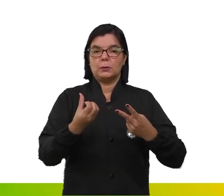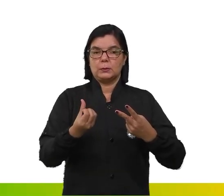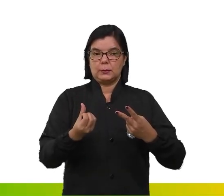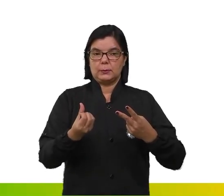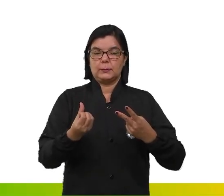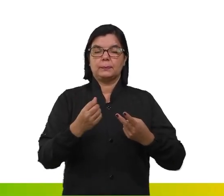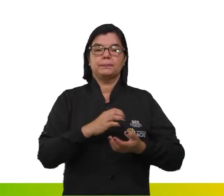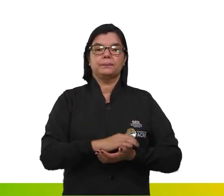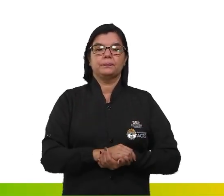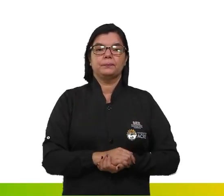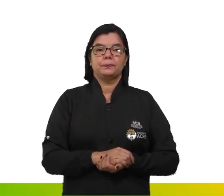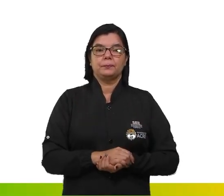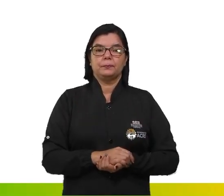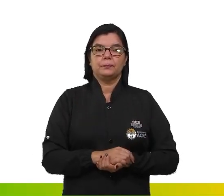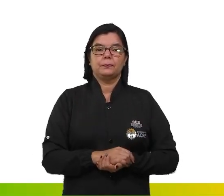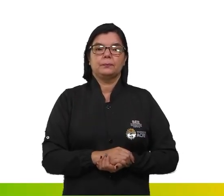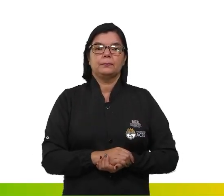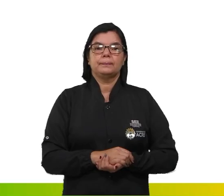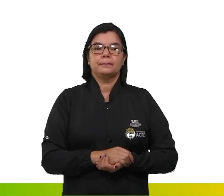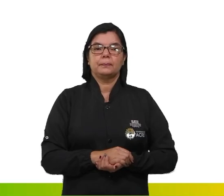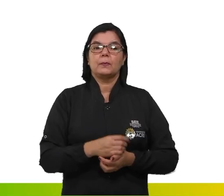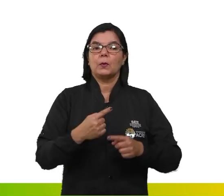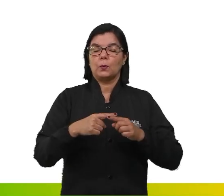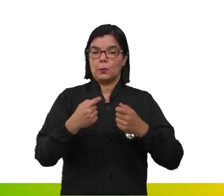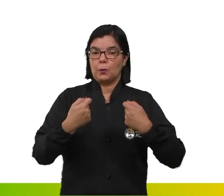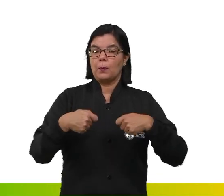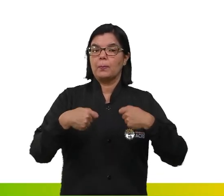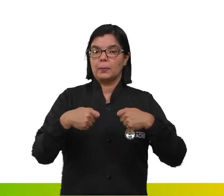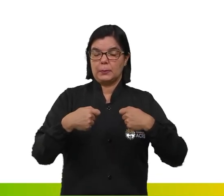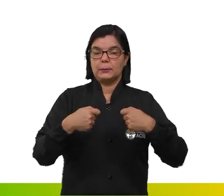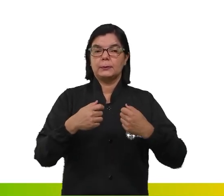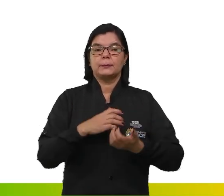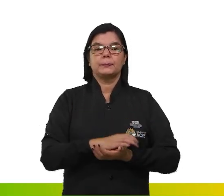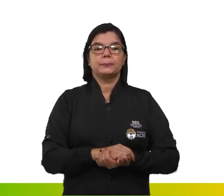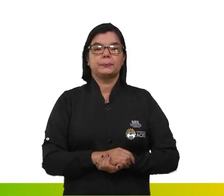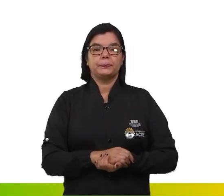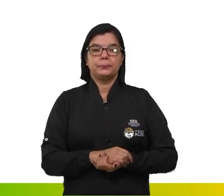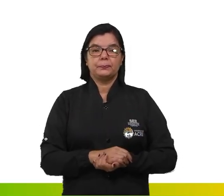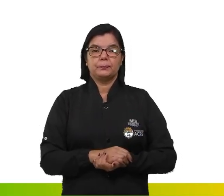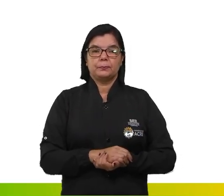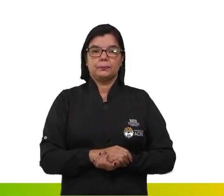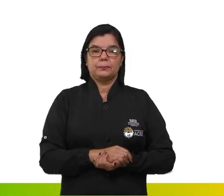acres. Vou colocar aqui segundo, porque eu vou precisar disso em algum momento.